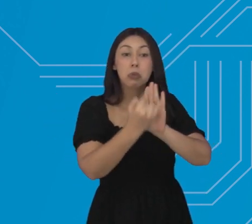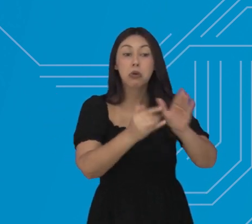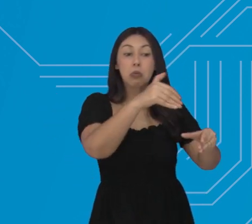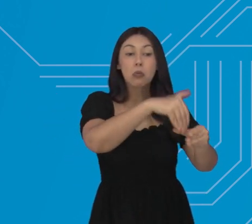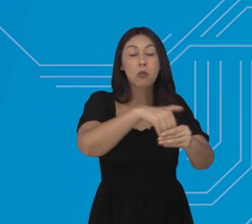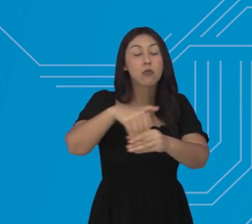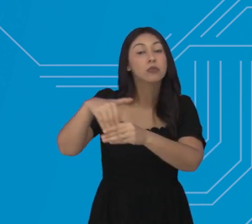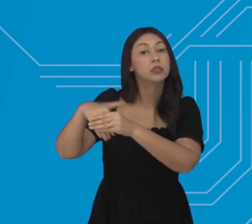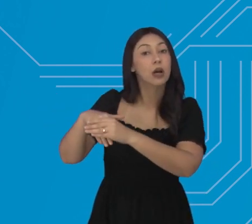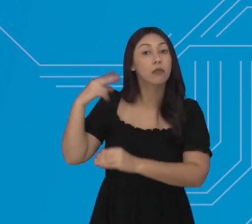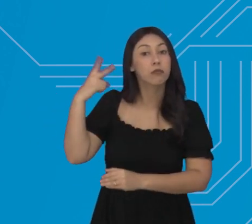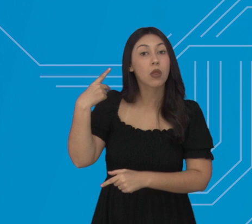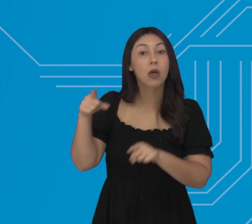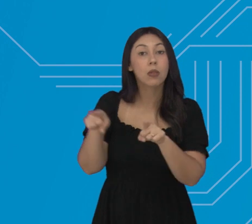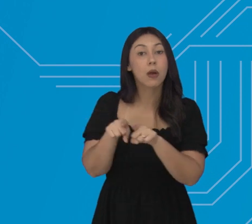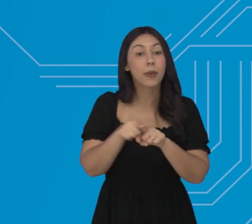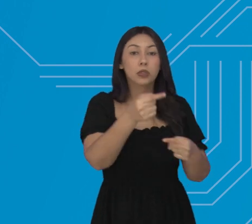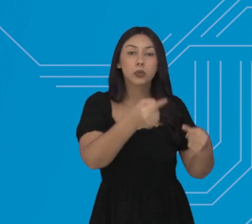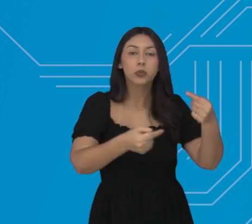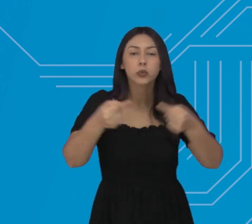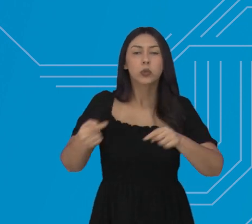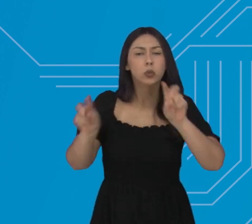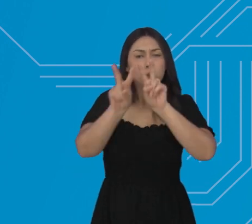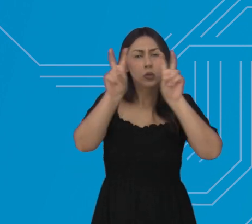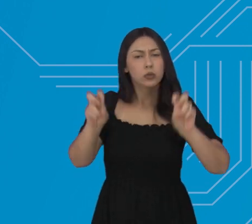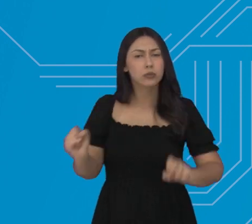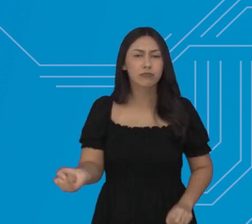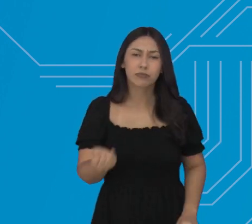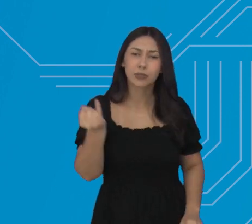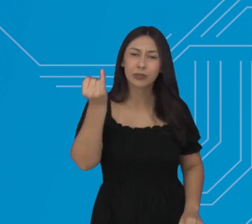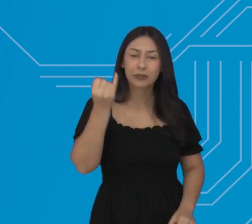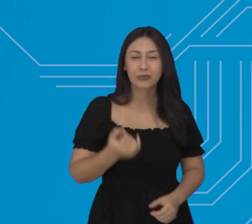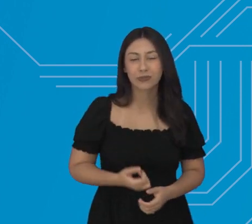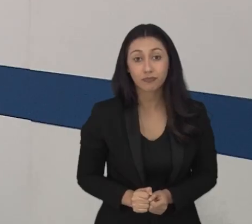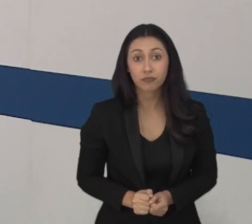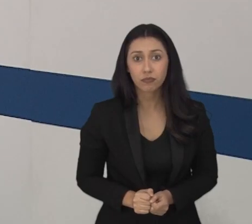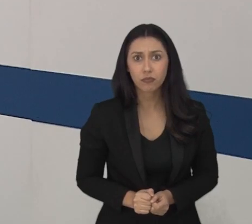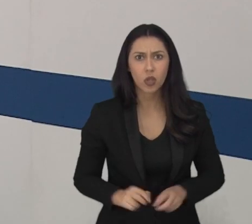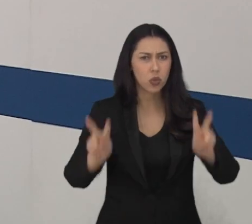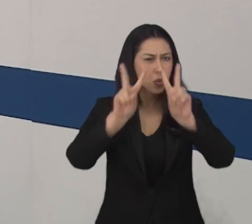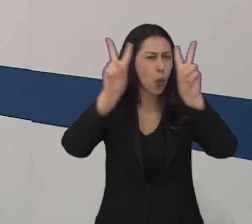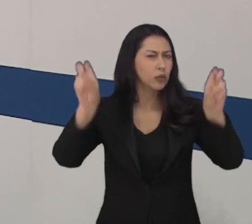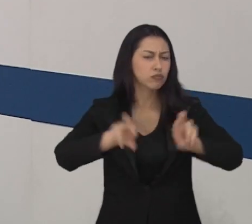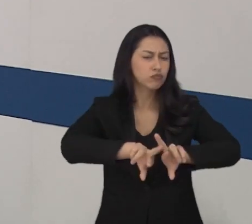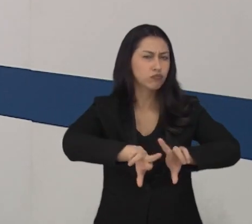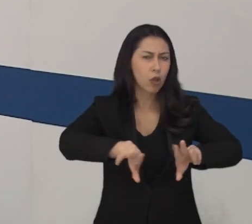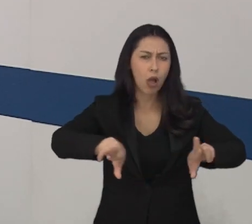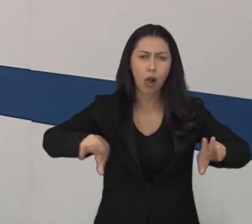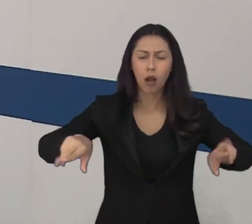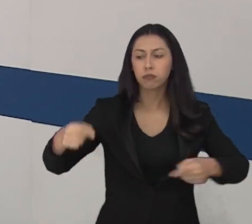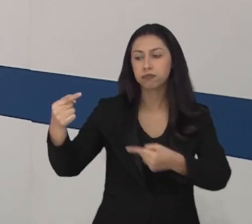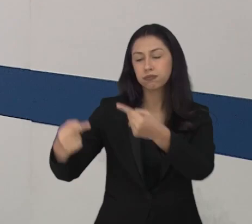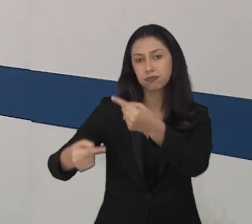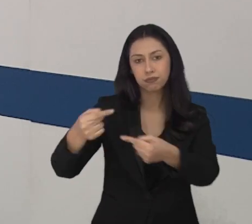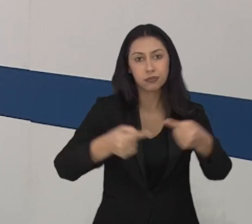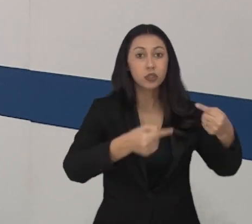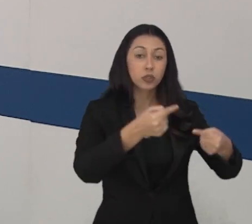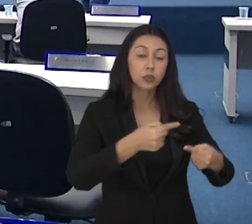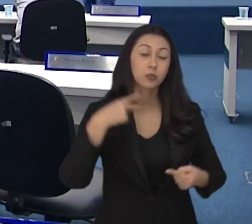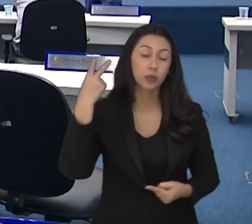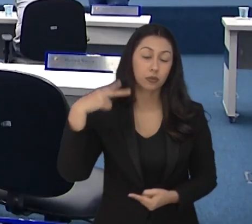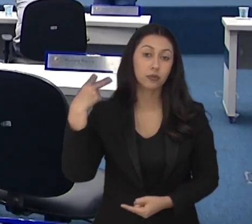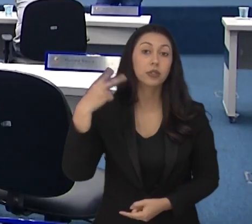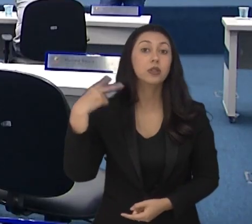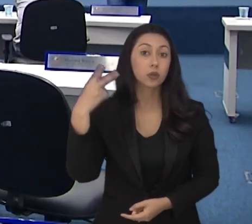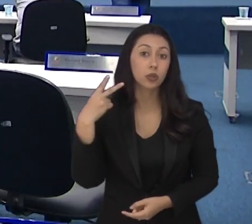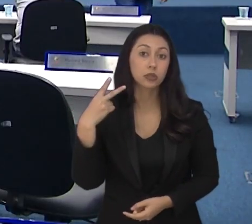de documentos, os vereadores também debateram assuntos de interesse público em plenário. Vários temas de interesse público foram debatidos